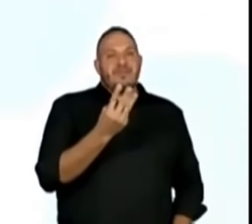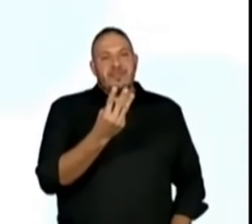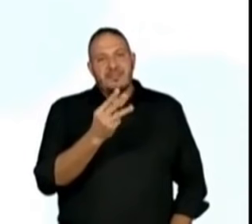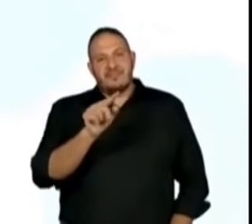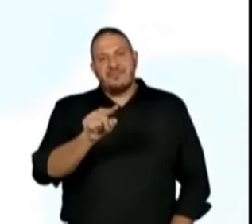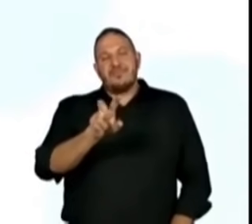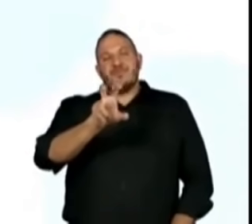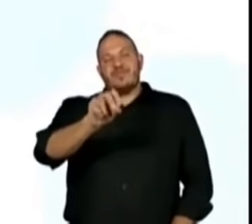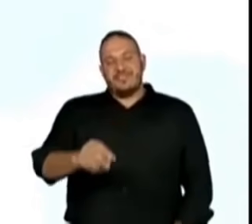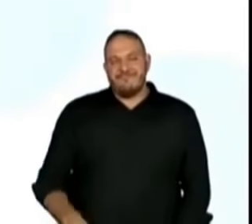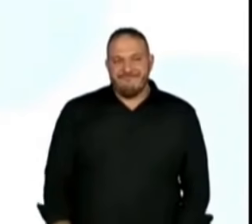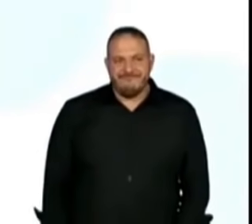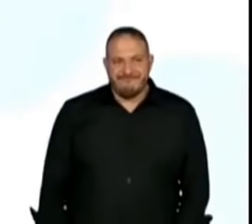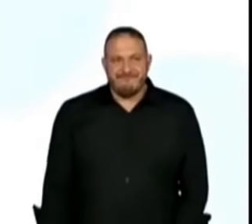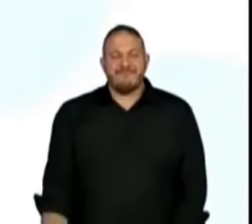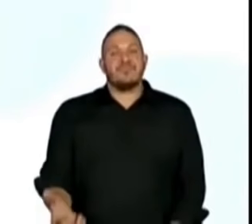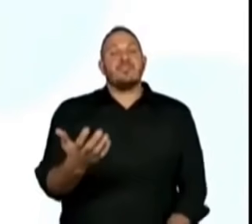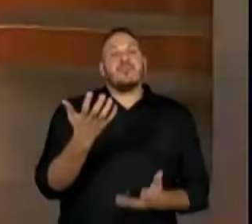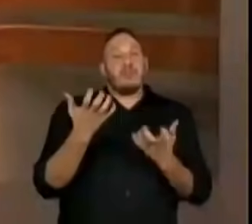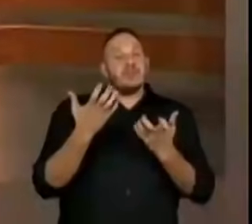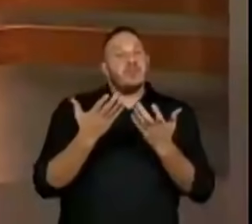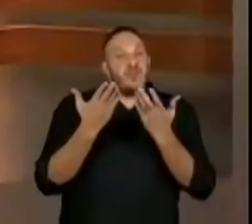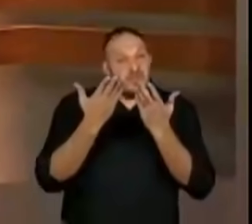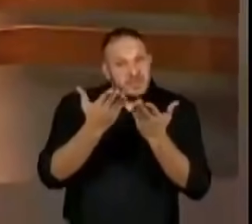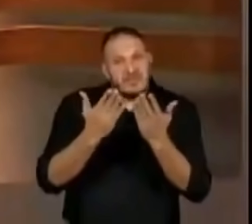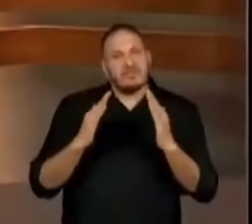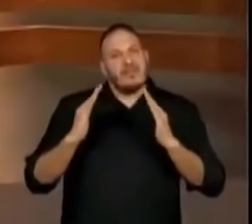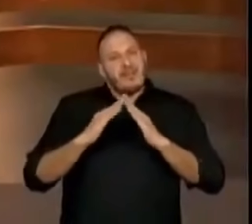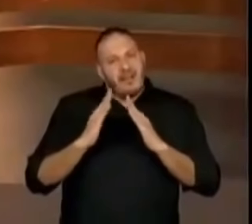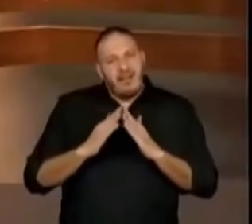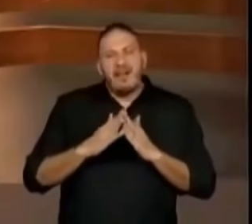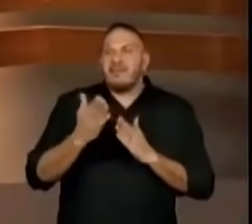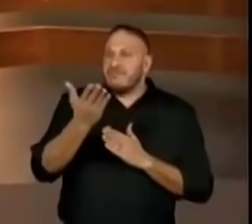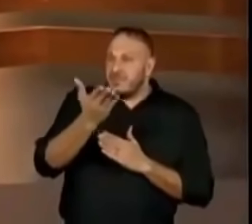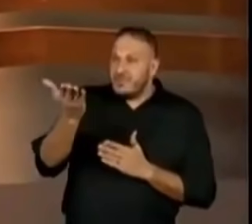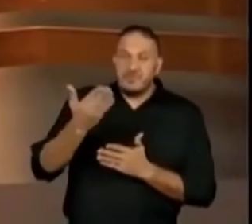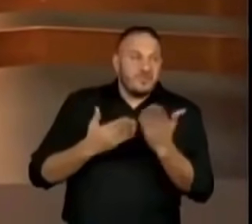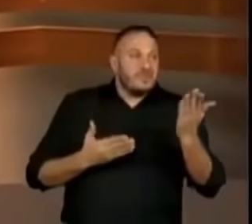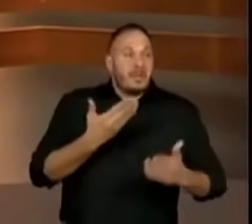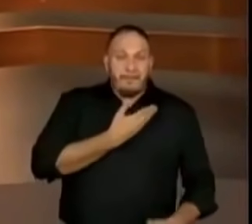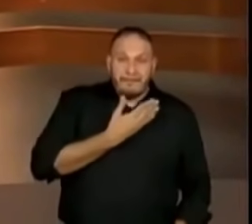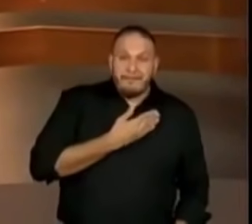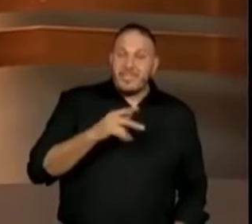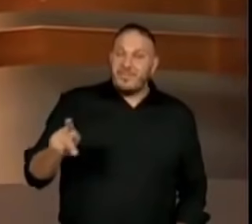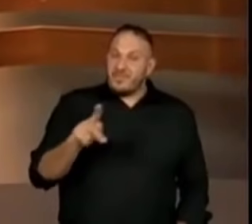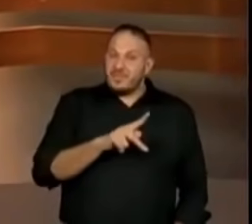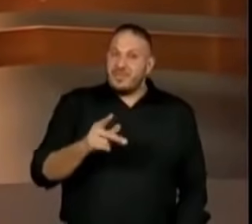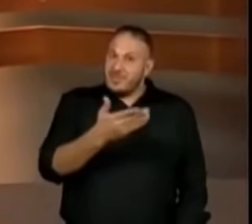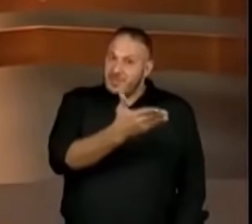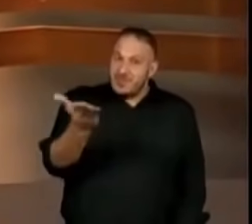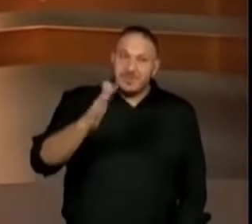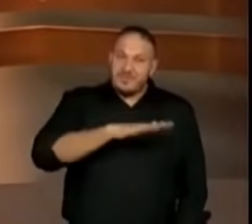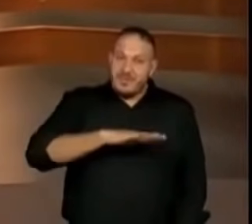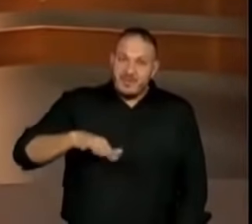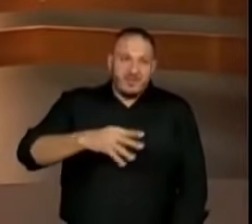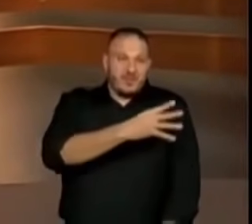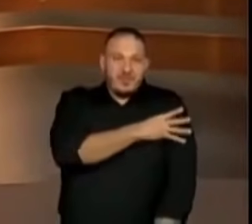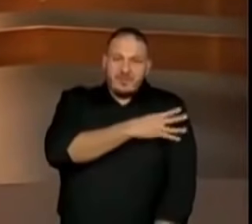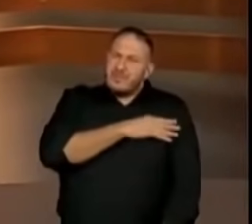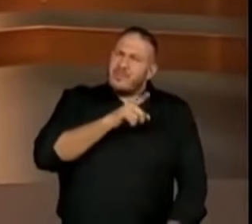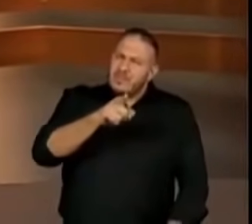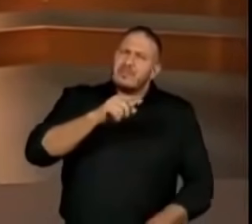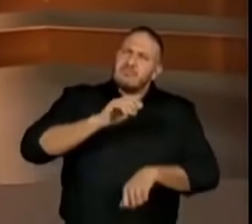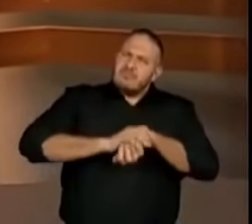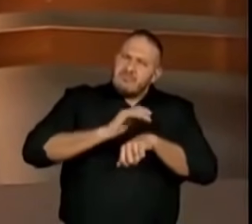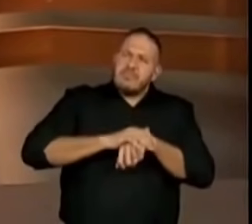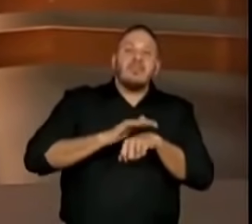103,50 centavos. Então eu quero contar com vocês aí em casa, vocês meus colegas, professores e vocês alunos aí do quarto ano, para que vocês